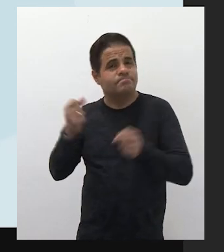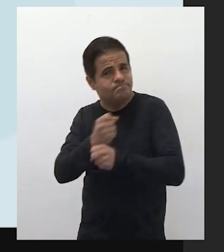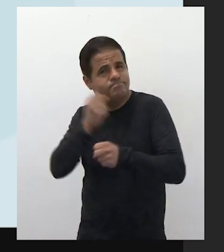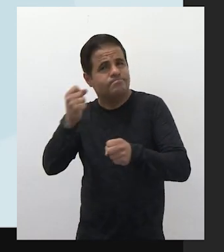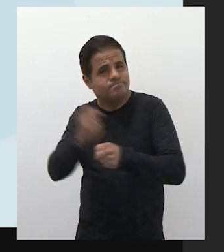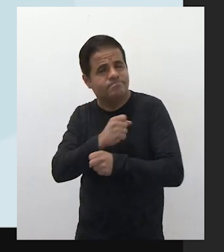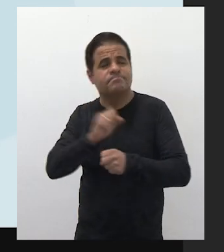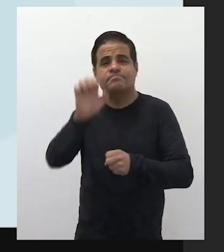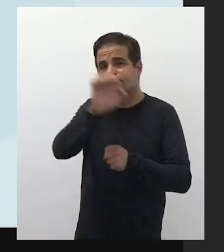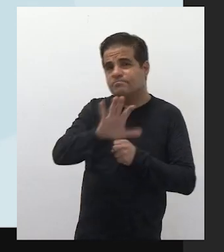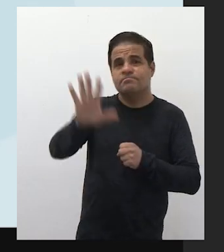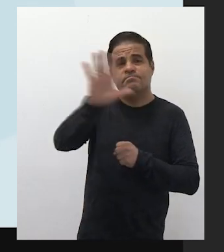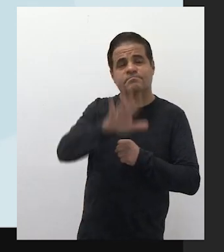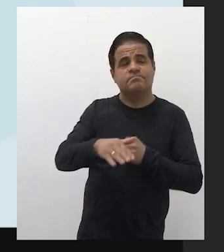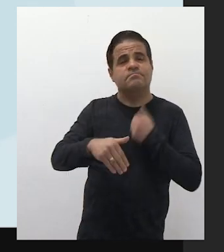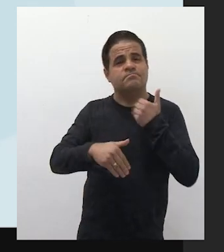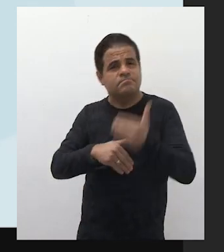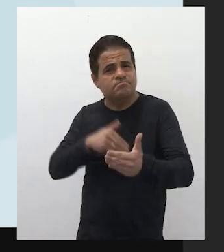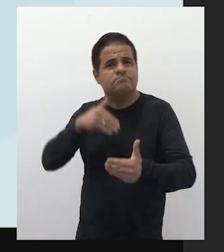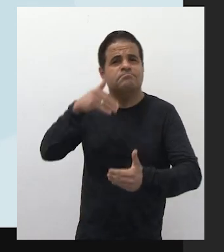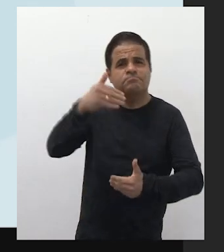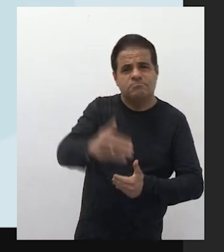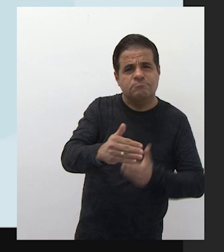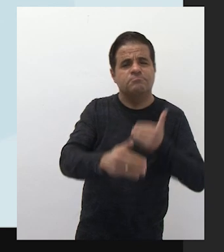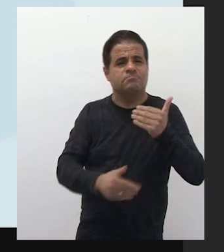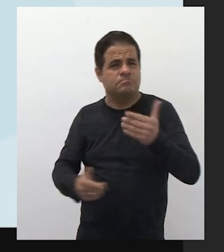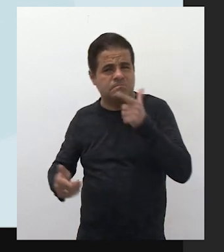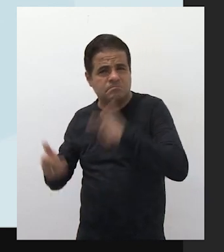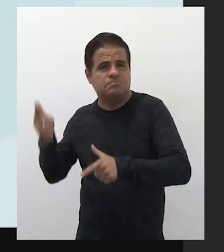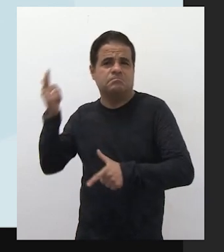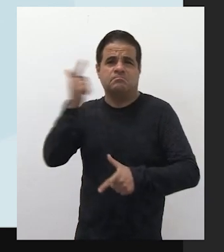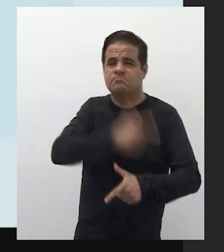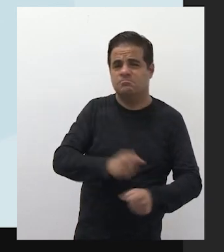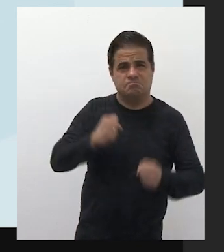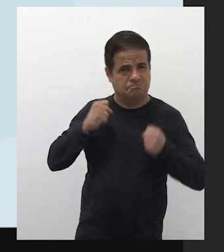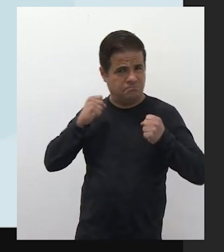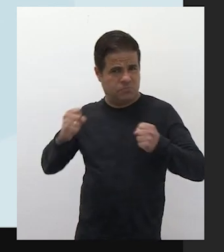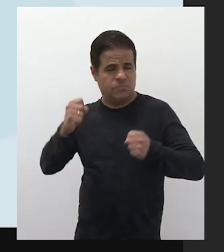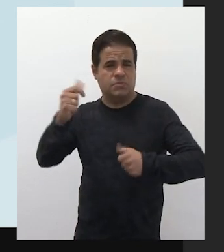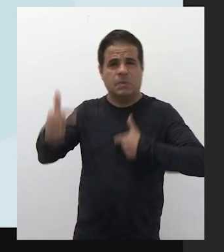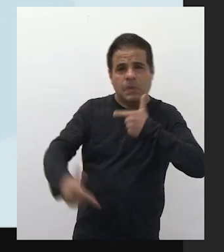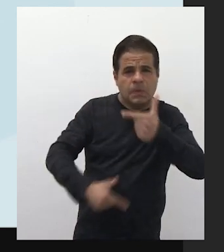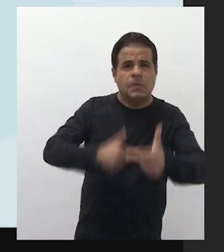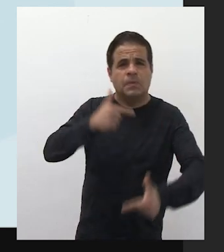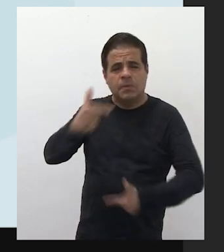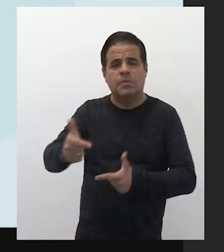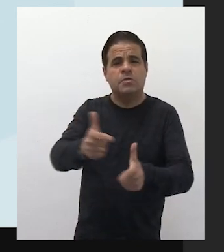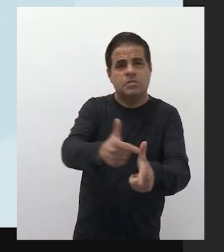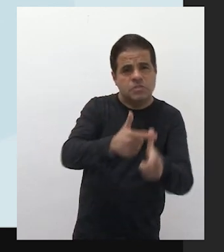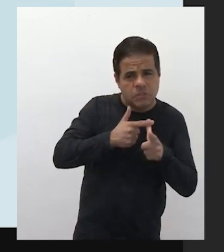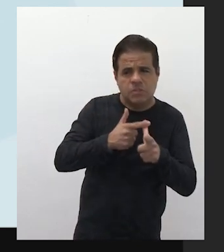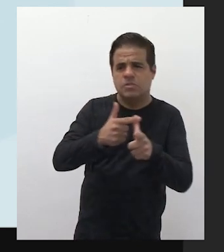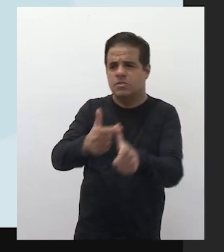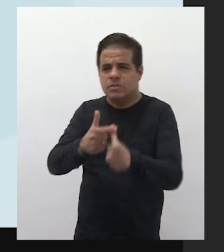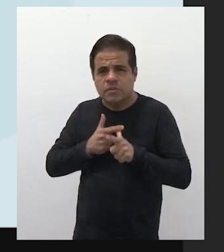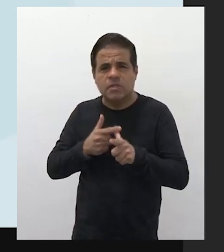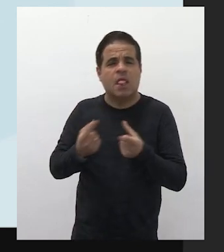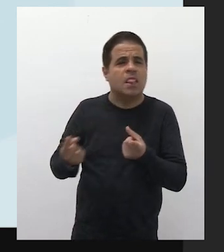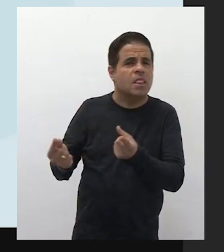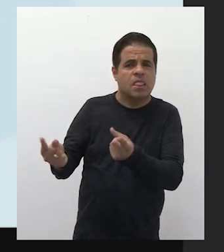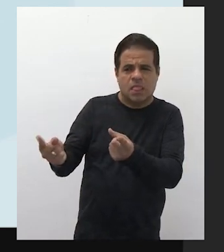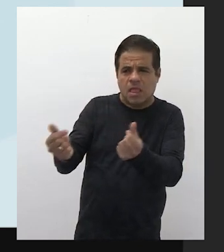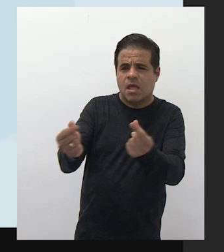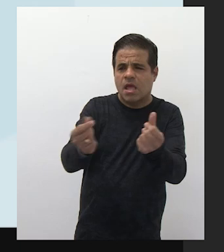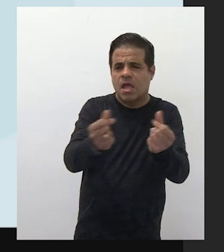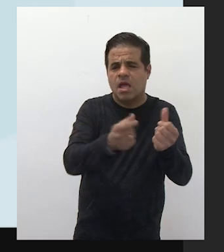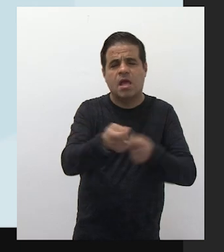reconstrução da Europa, o Banco Mundial foi ganhando braços para fazer outros trabalhos, para emprestar dinheiro,